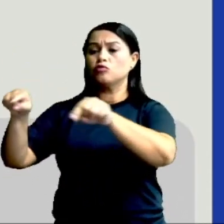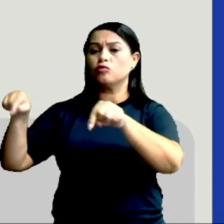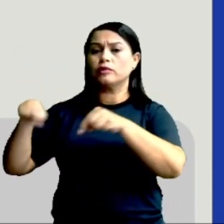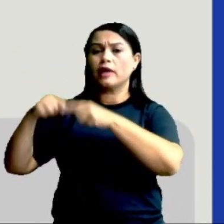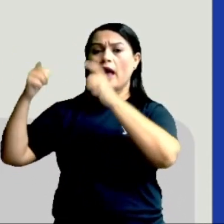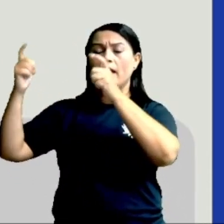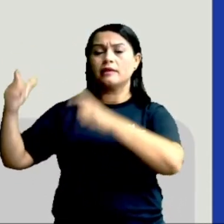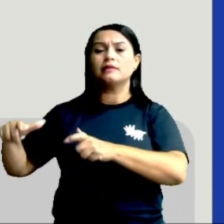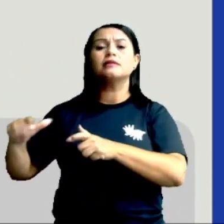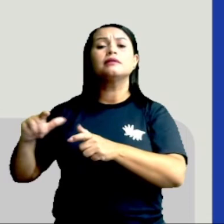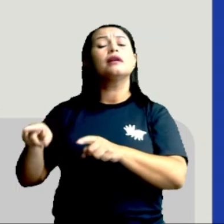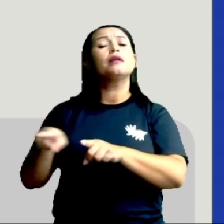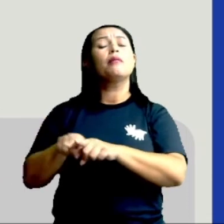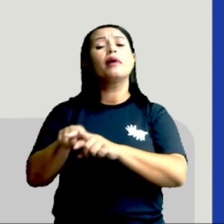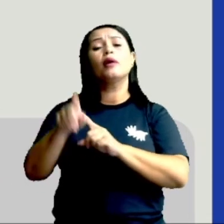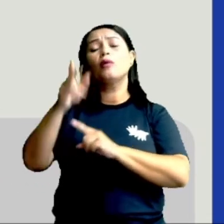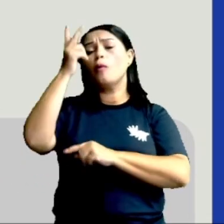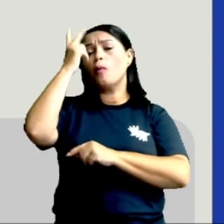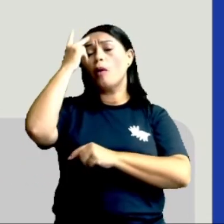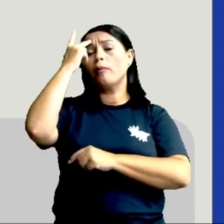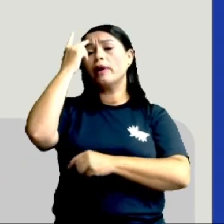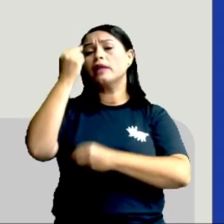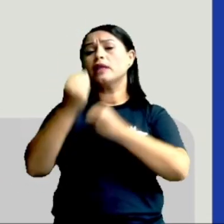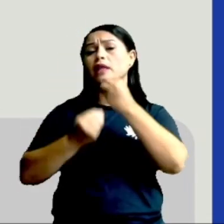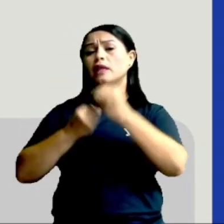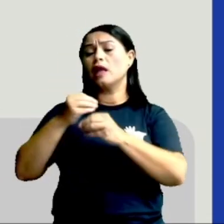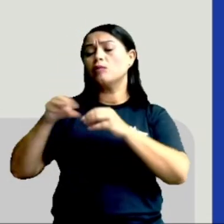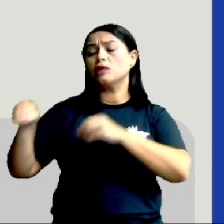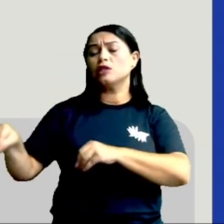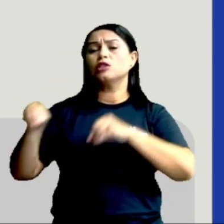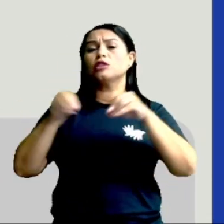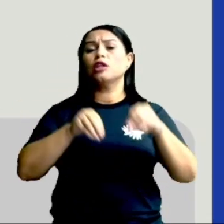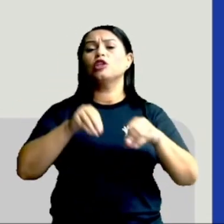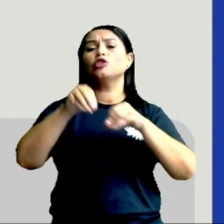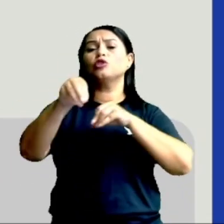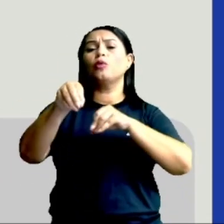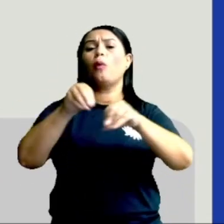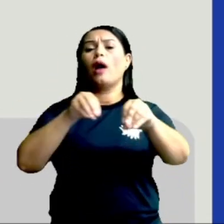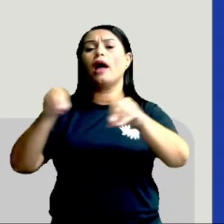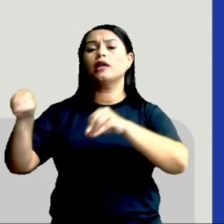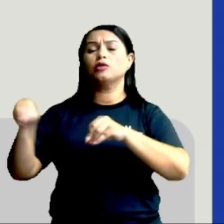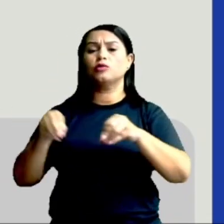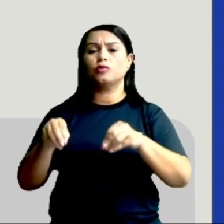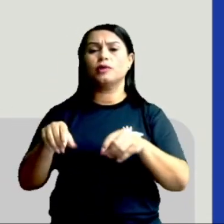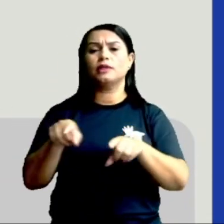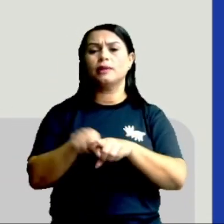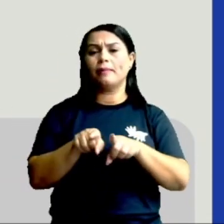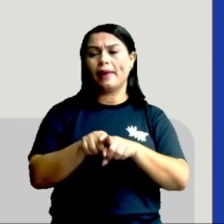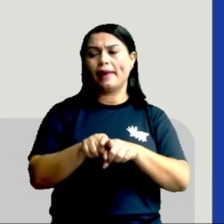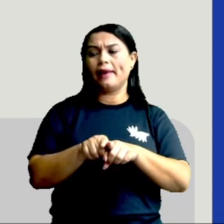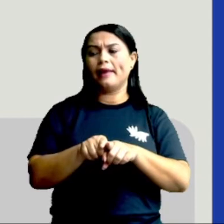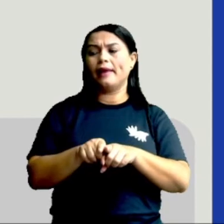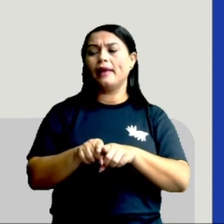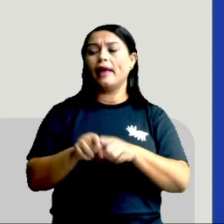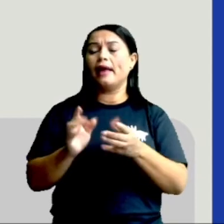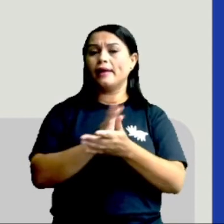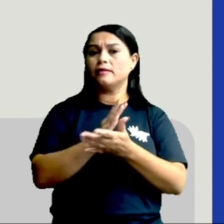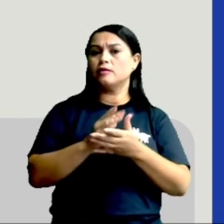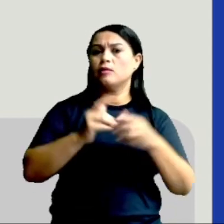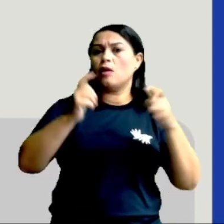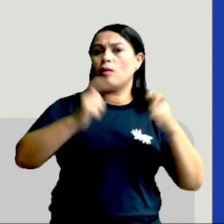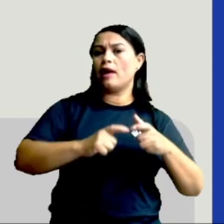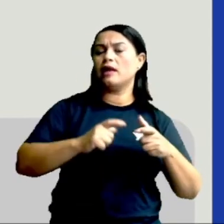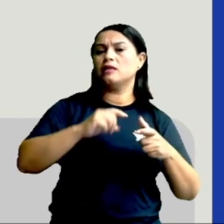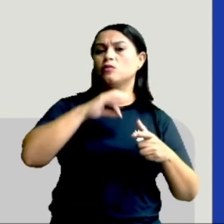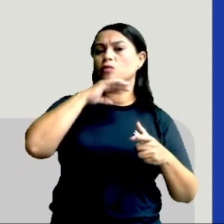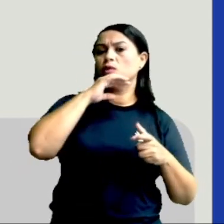geográficos. Normalmente, o sentido das deslocações e de áreas repulsivas para áreas